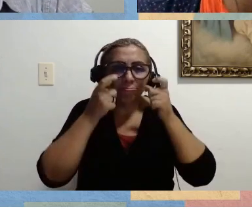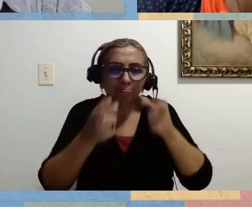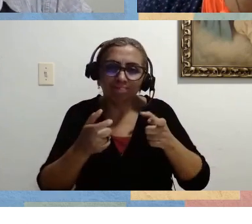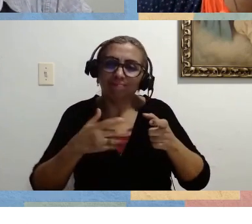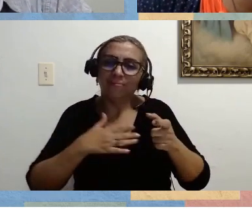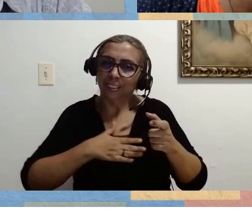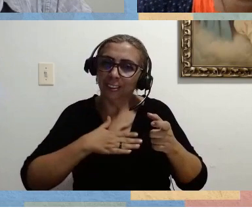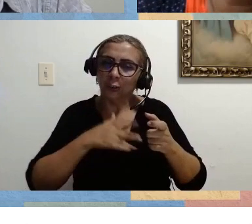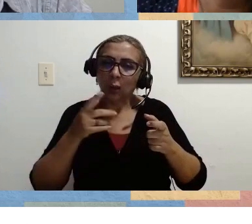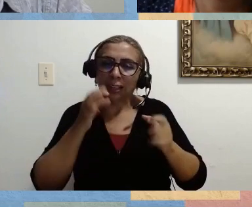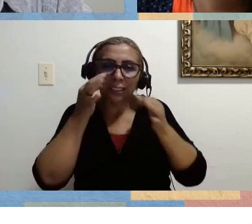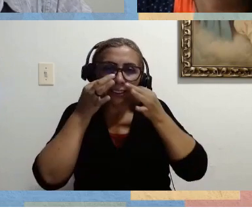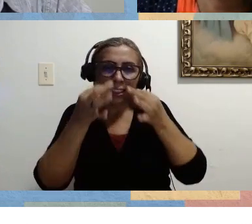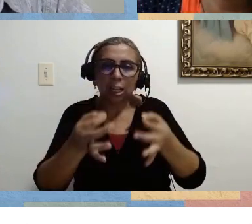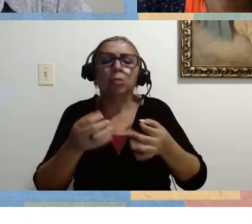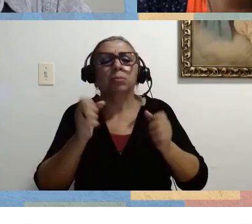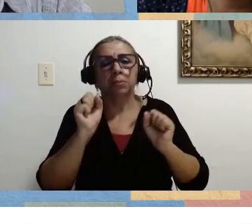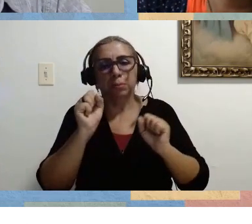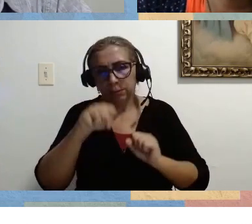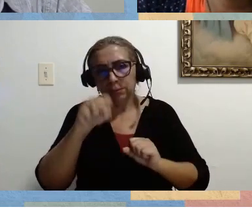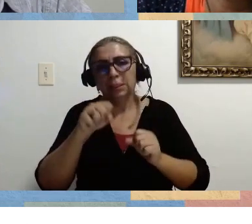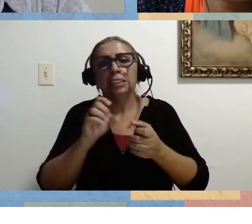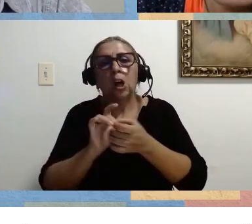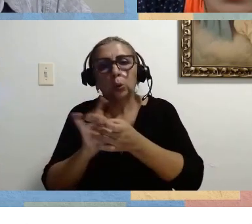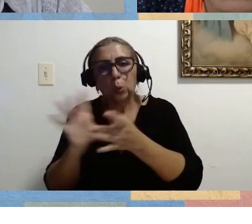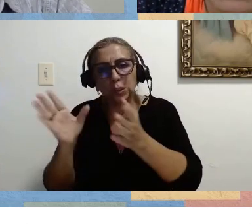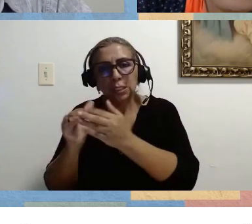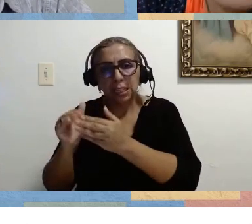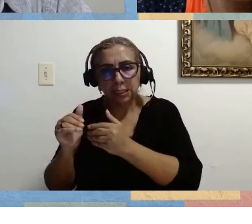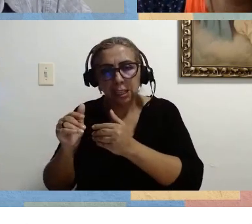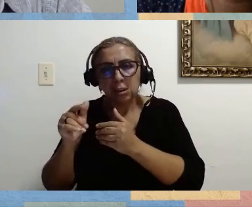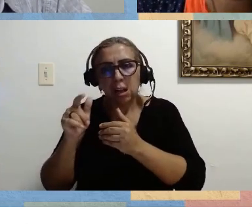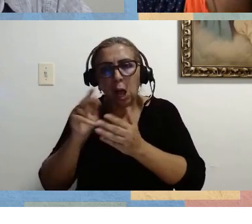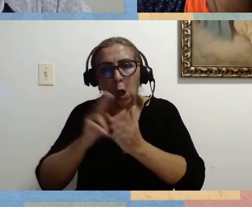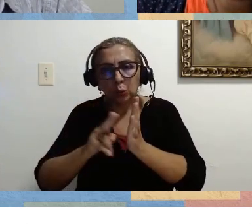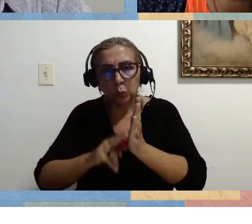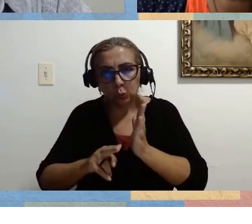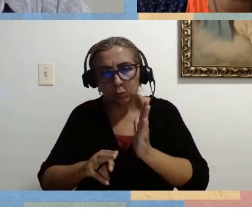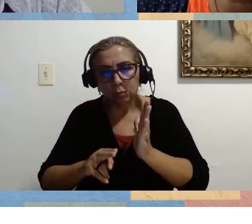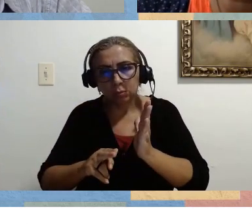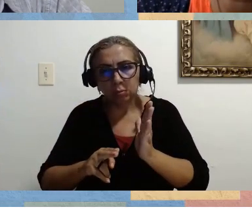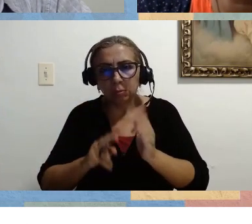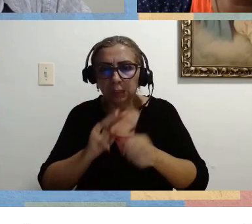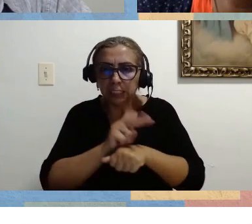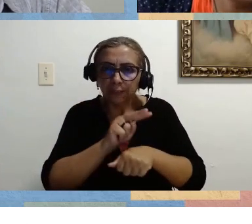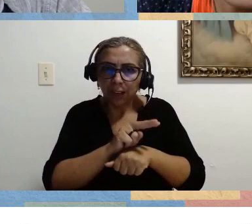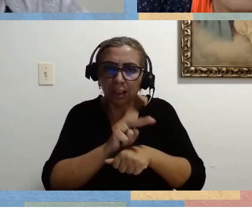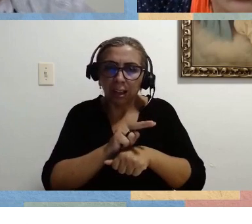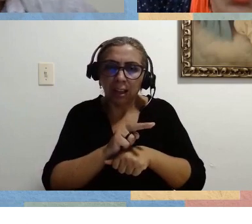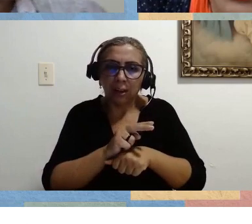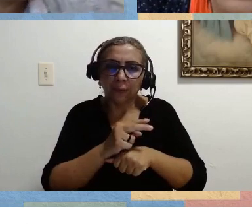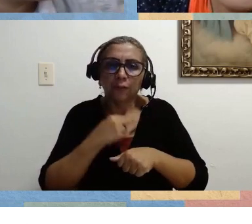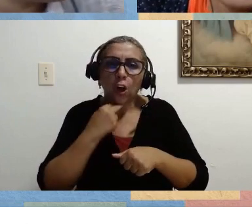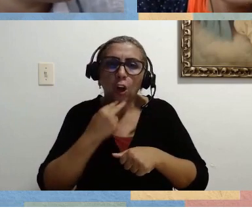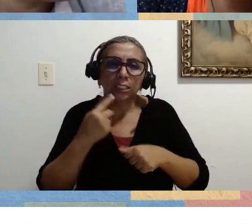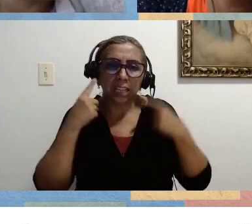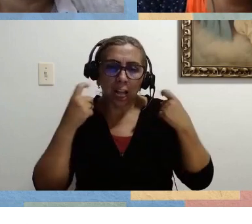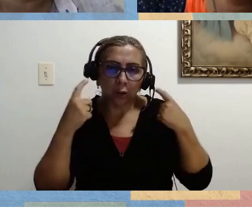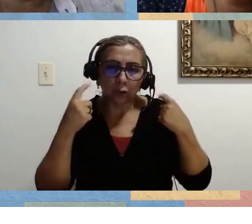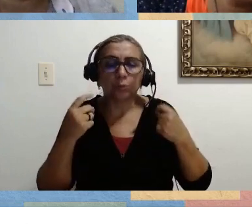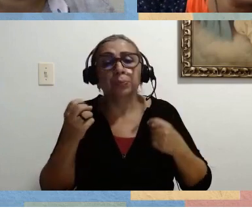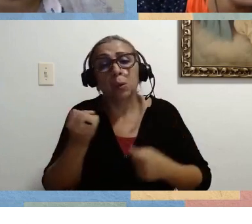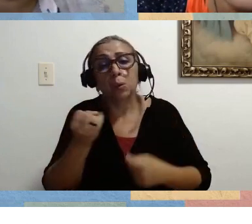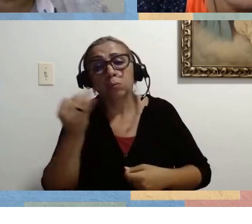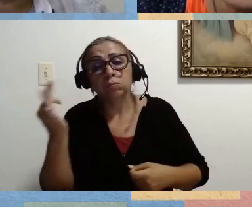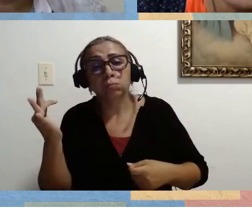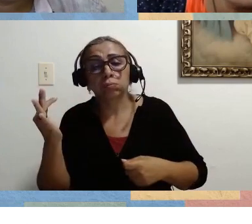atenção. Precisa de autorização dos autores para preservar os áudios. Então, há muitos autores já